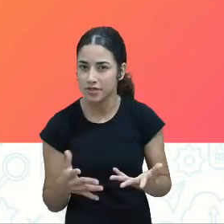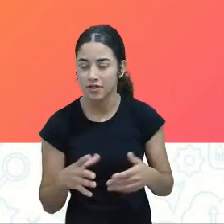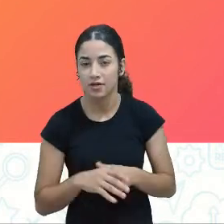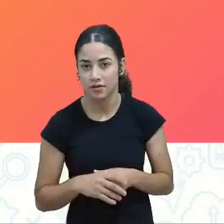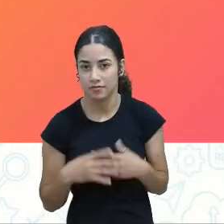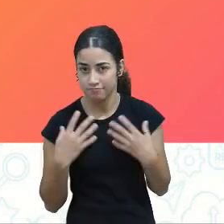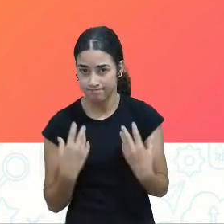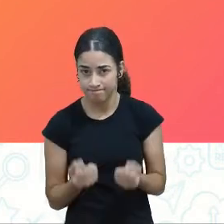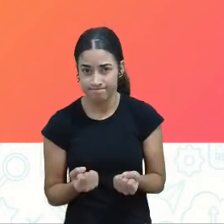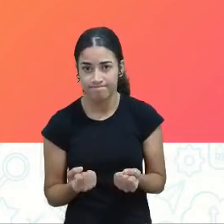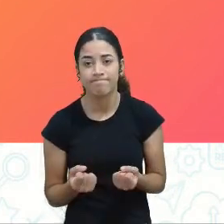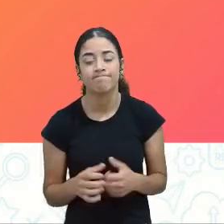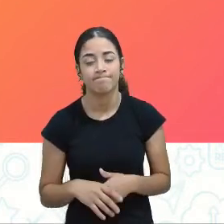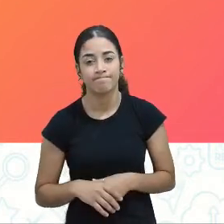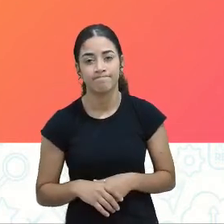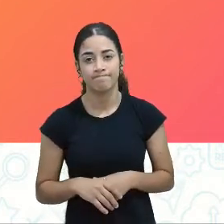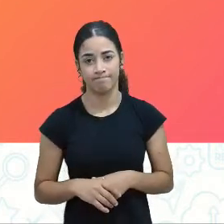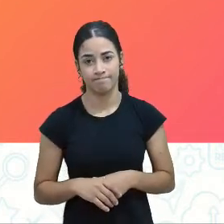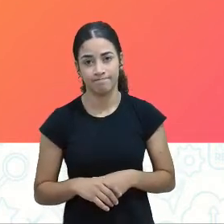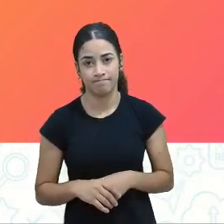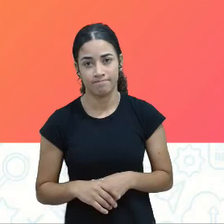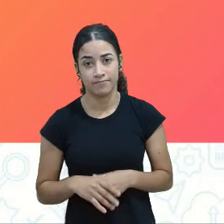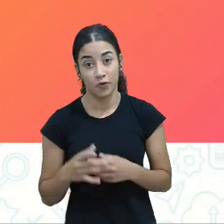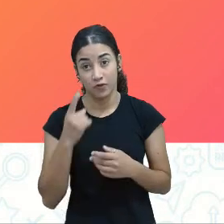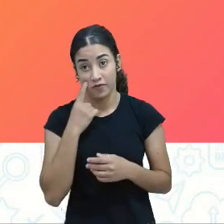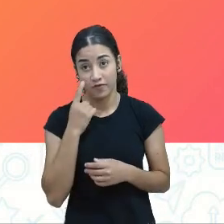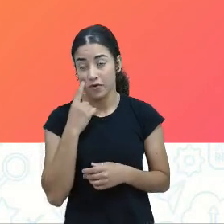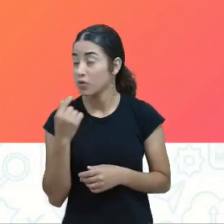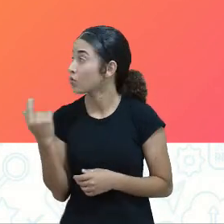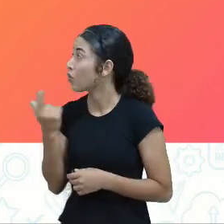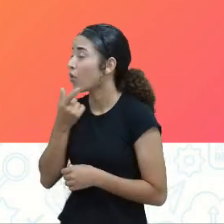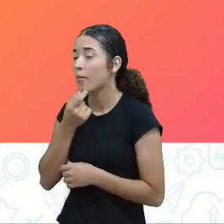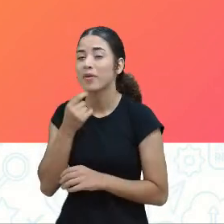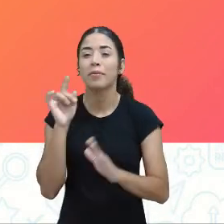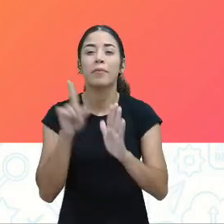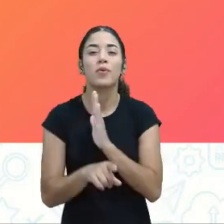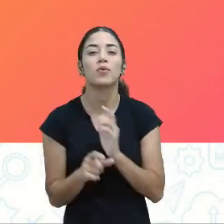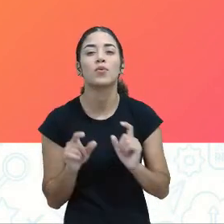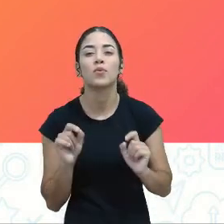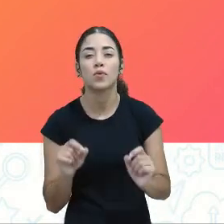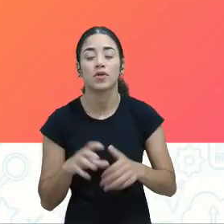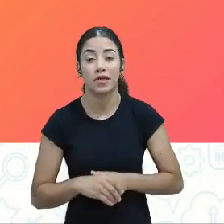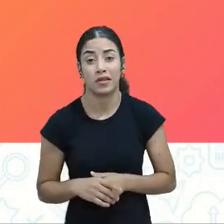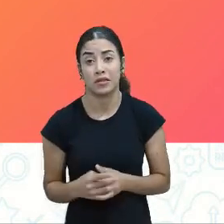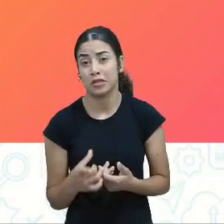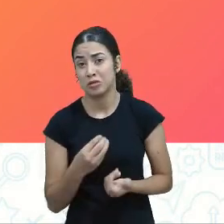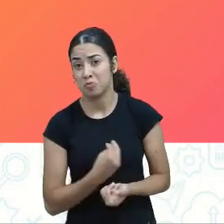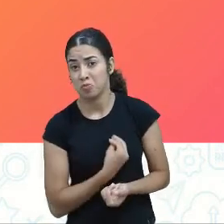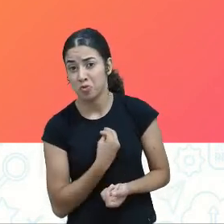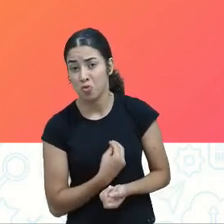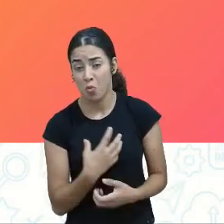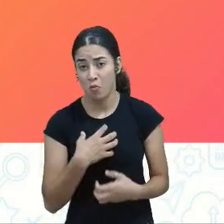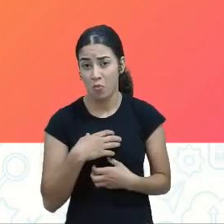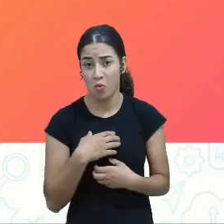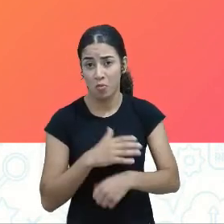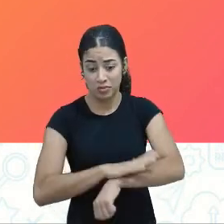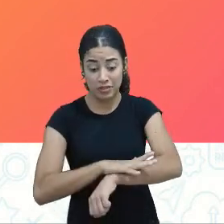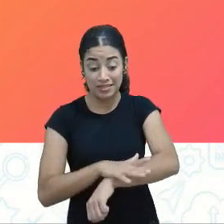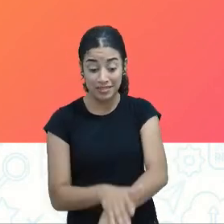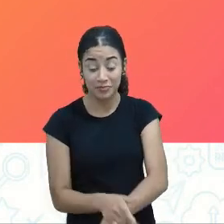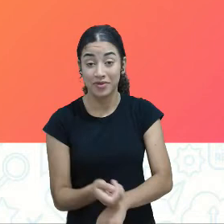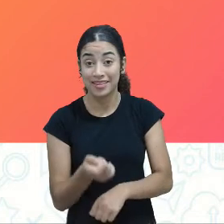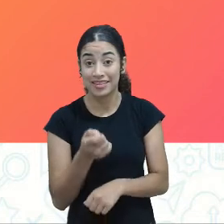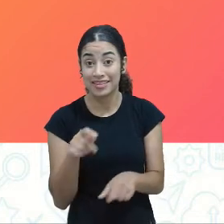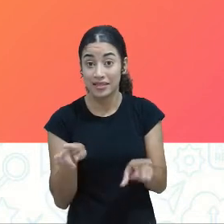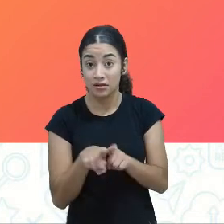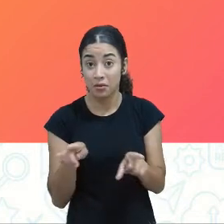lá. Exatamente. E aí, olha só o que esse garoto pergunta. Existe uma forma de racismo que também abrange